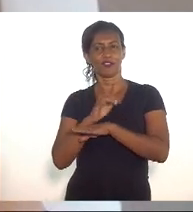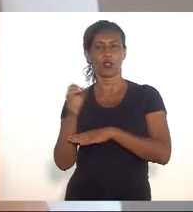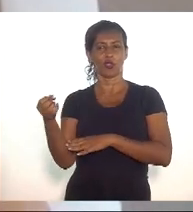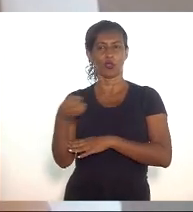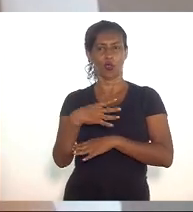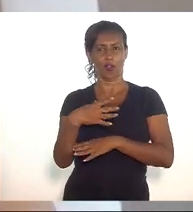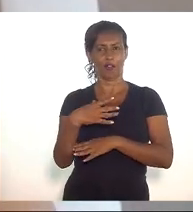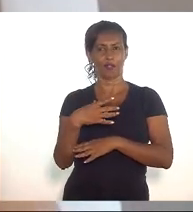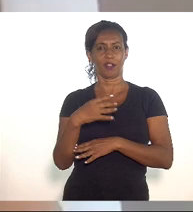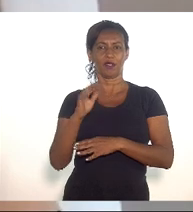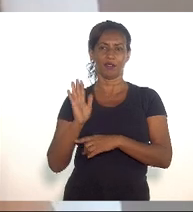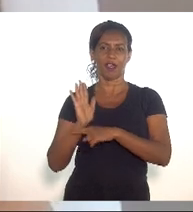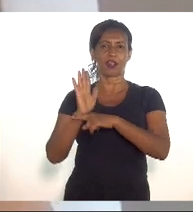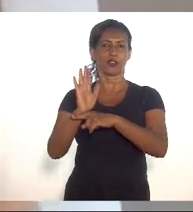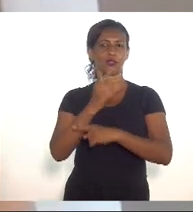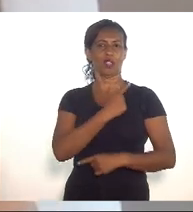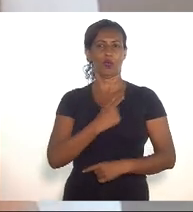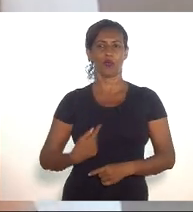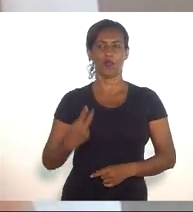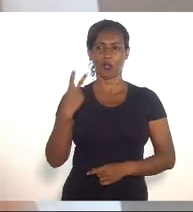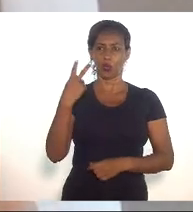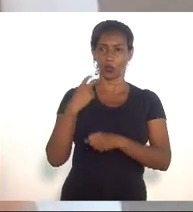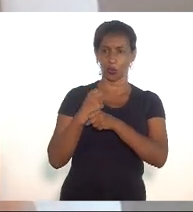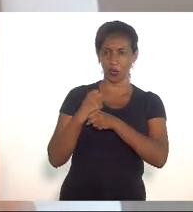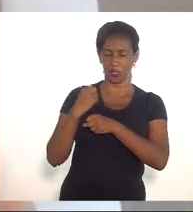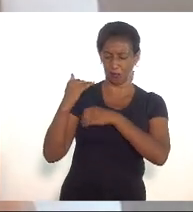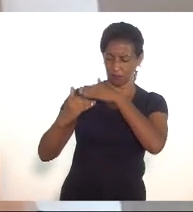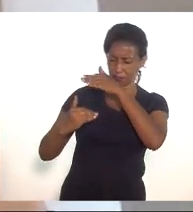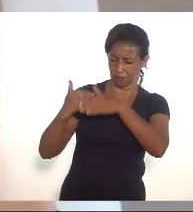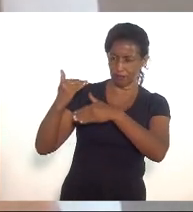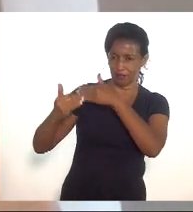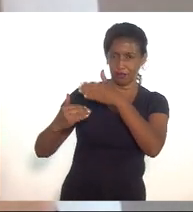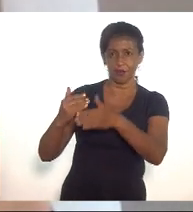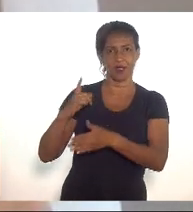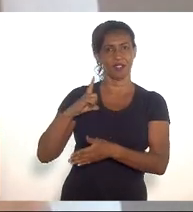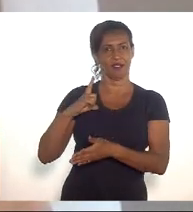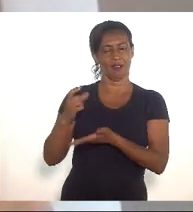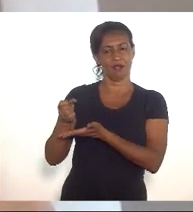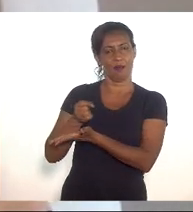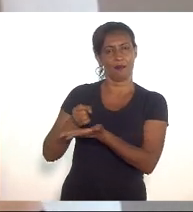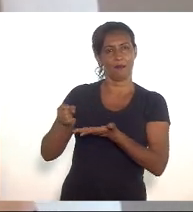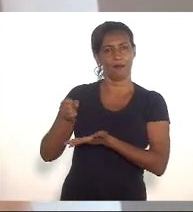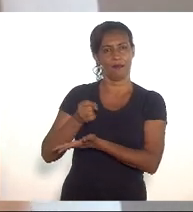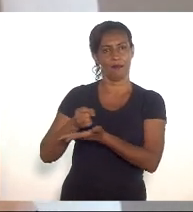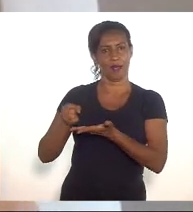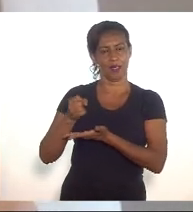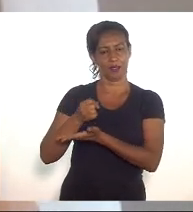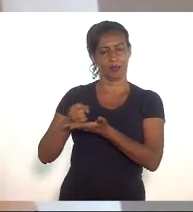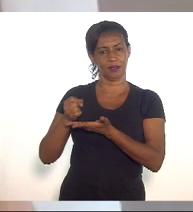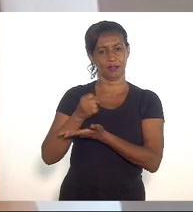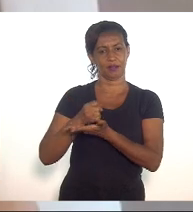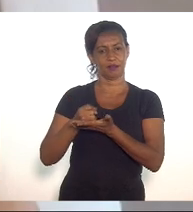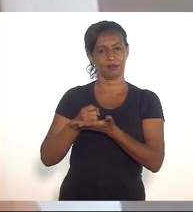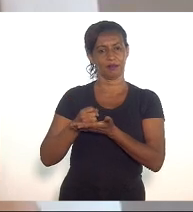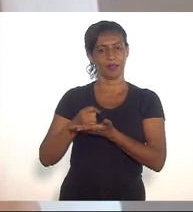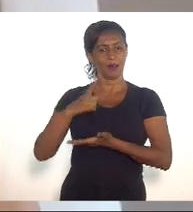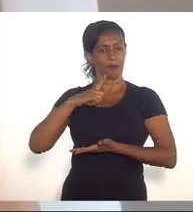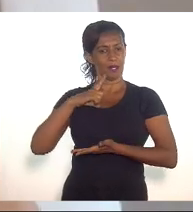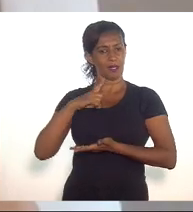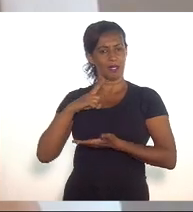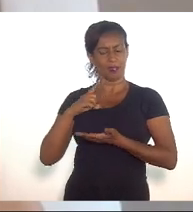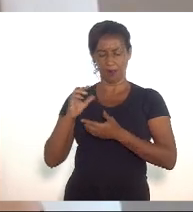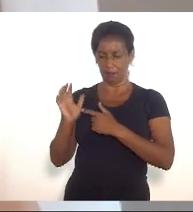nos próximos 2 anos e que construirá uma base para que, através dessa